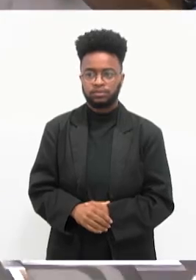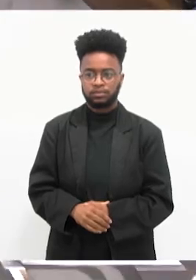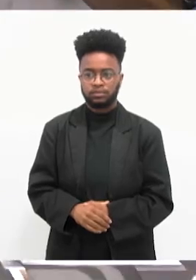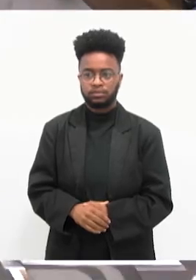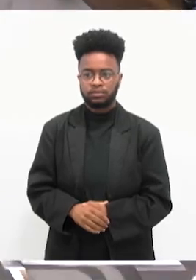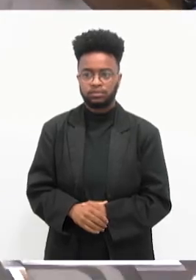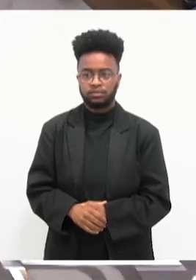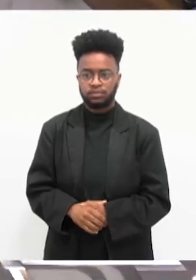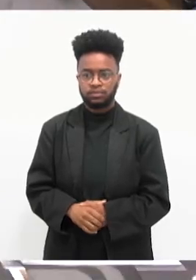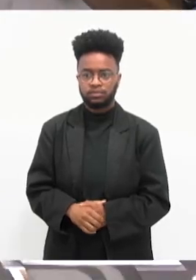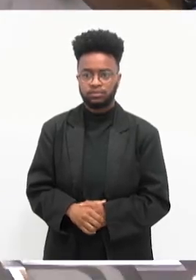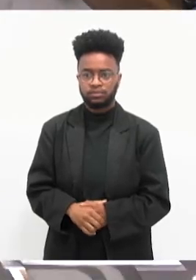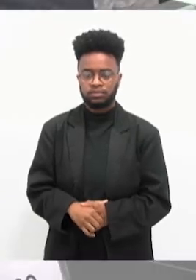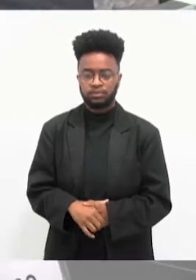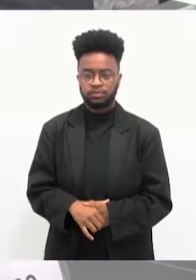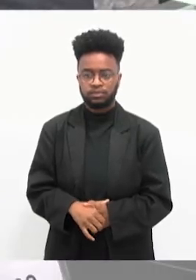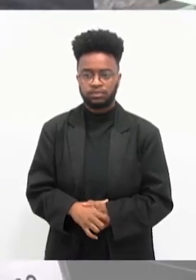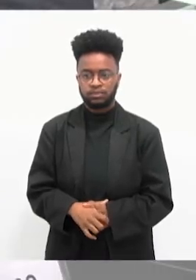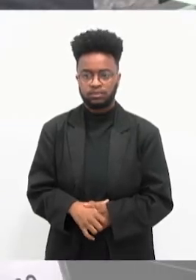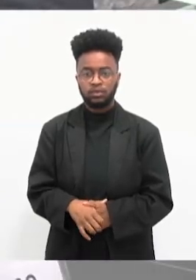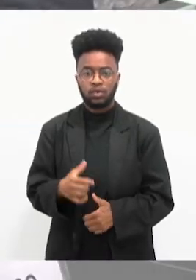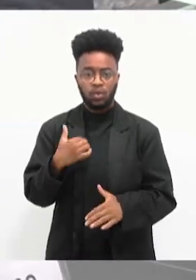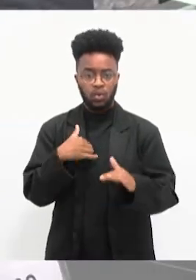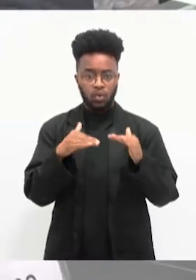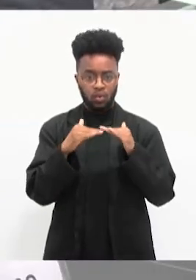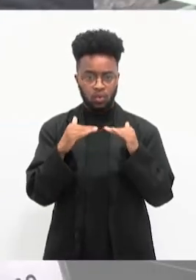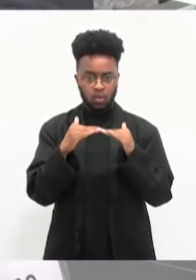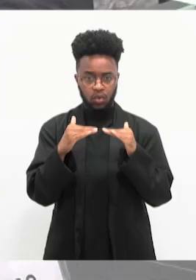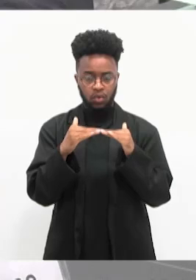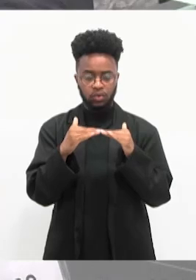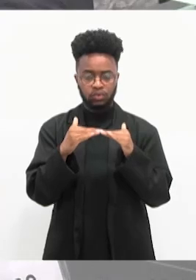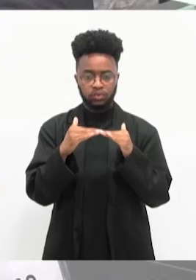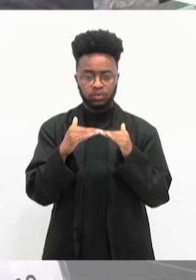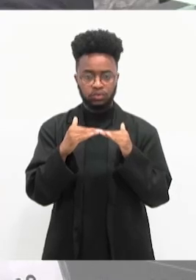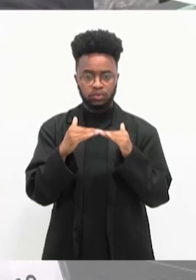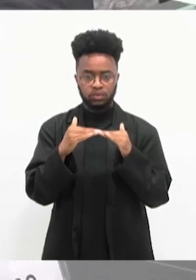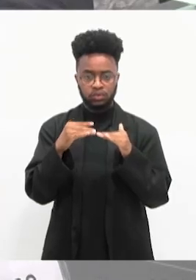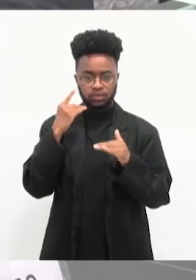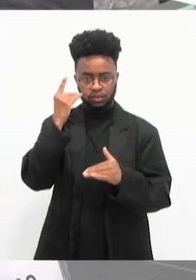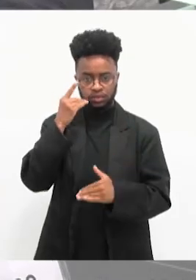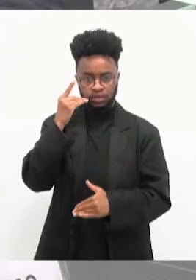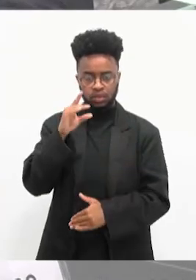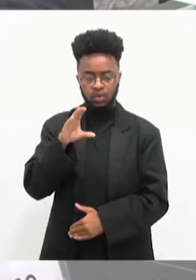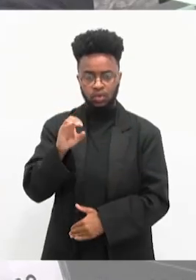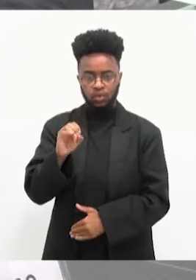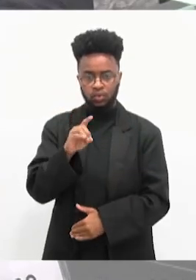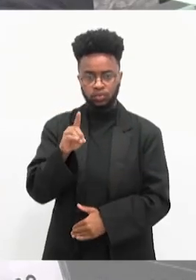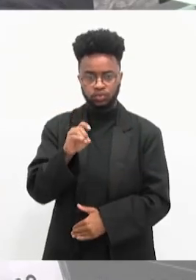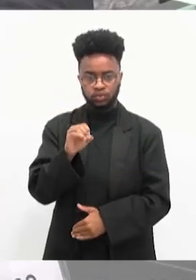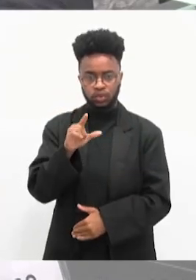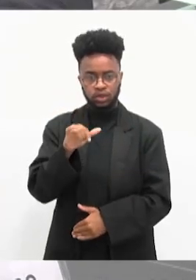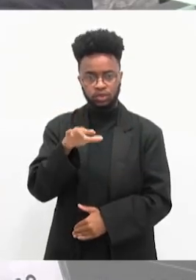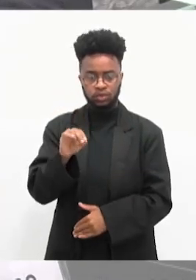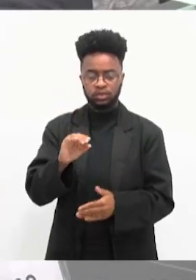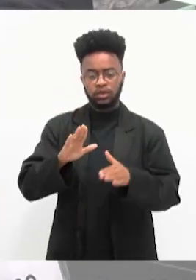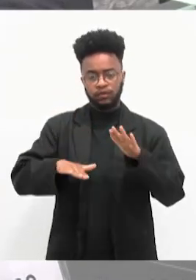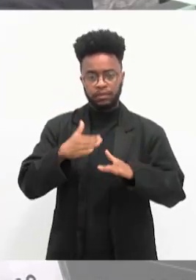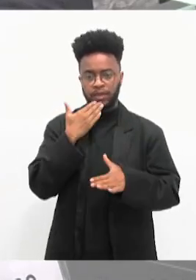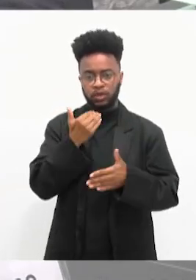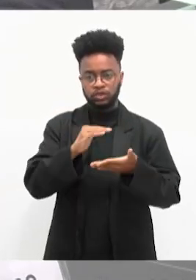Eu entendo que, nesse caso, e eu concordo com a observação do deputado Vinícius, o ideal, então, seja suprimir o